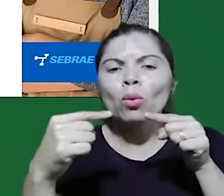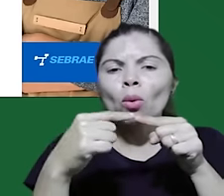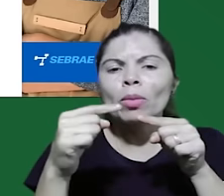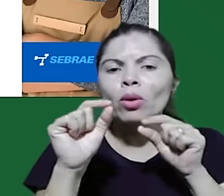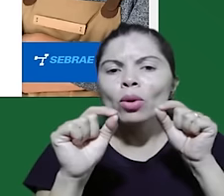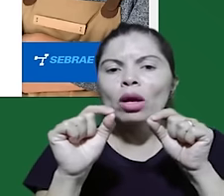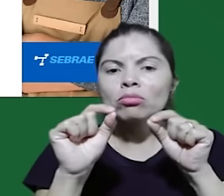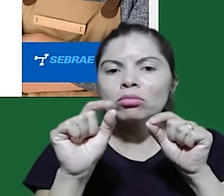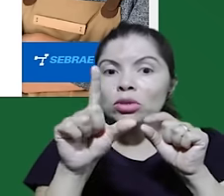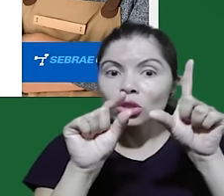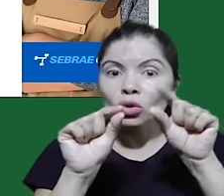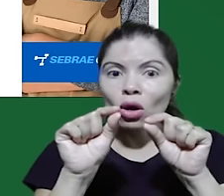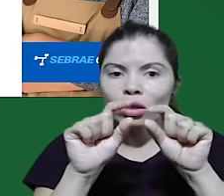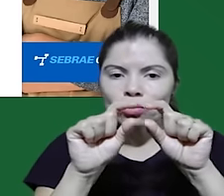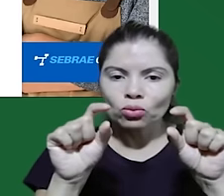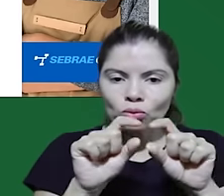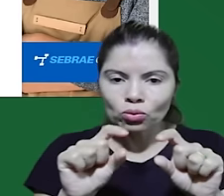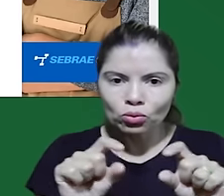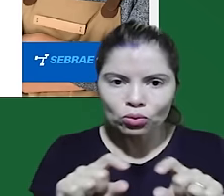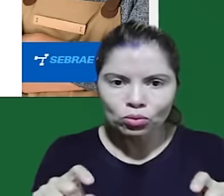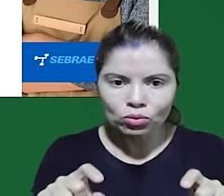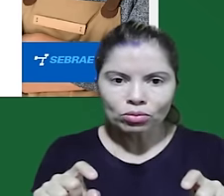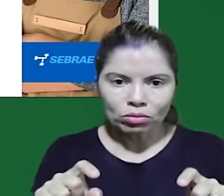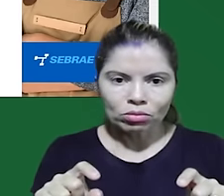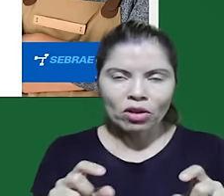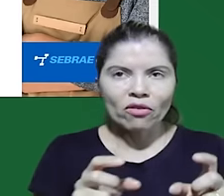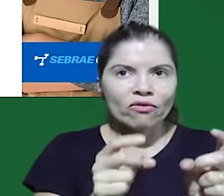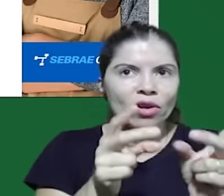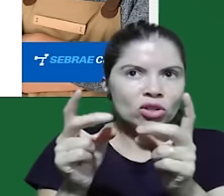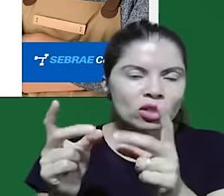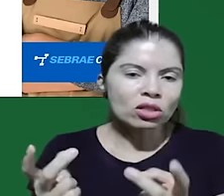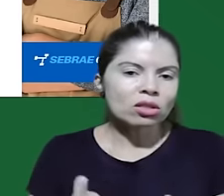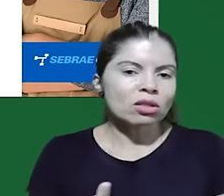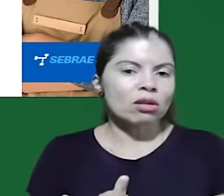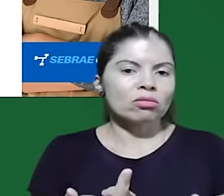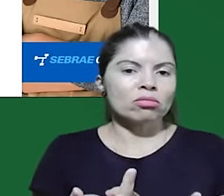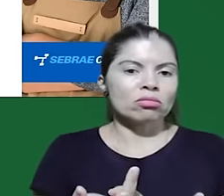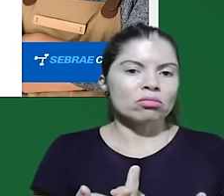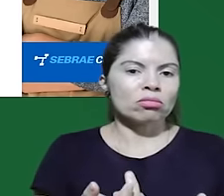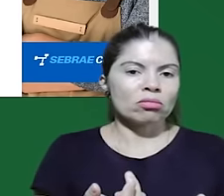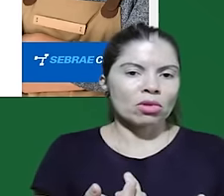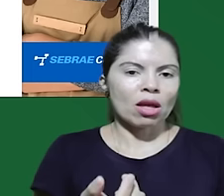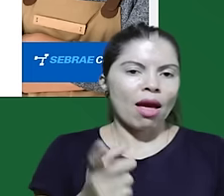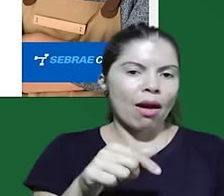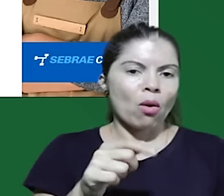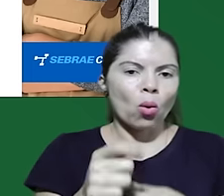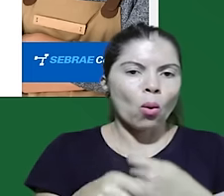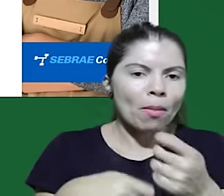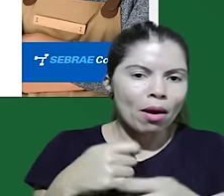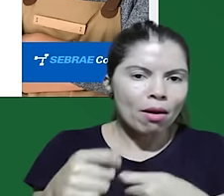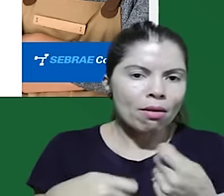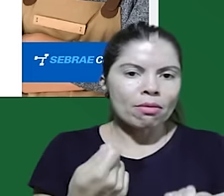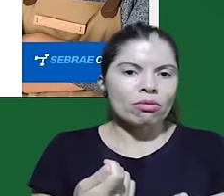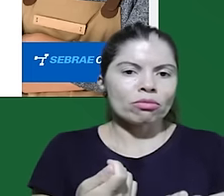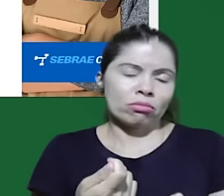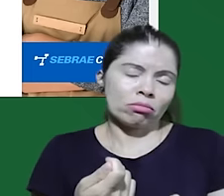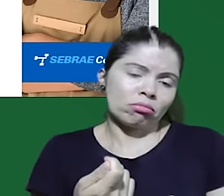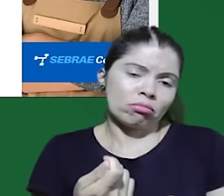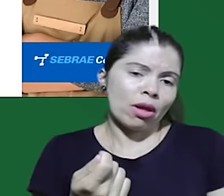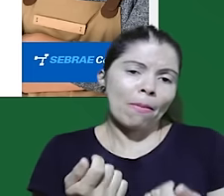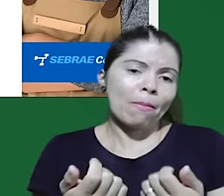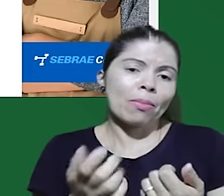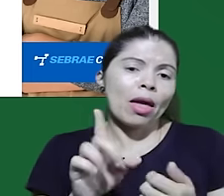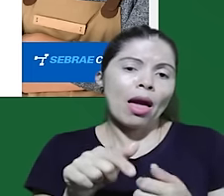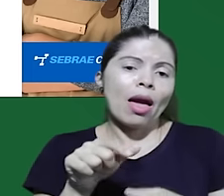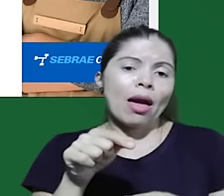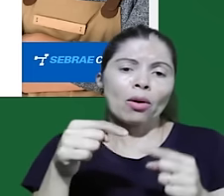comércio varegista ou especializado é o mais utilizado afinal de contas é o que você faz você comercializa Um item e fornece esse item